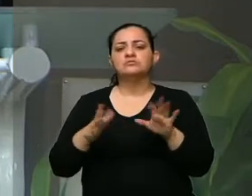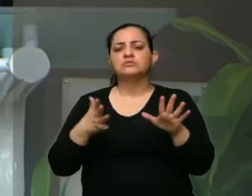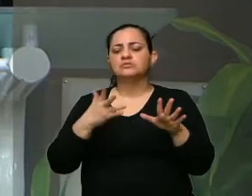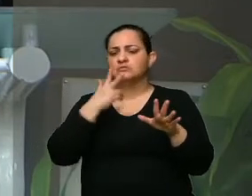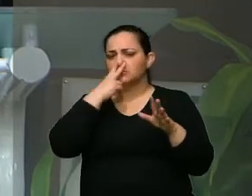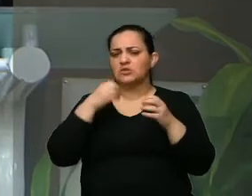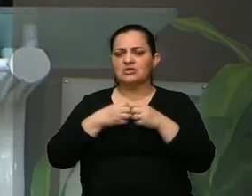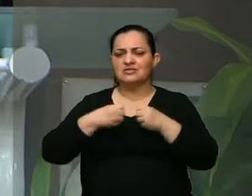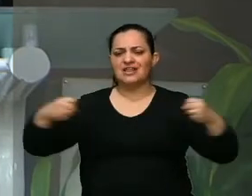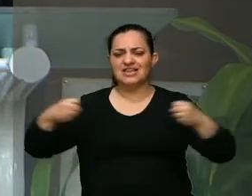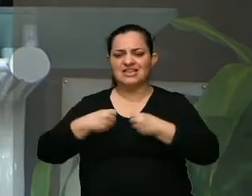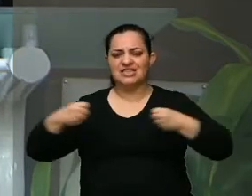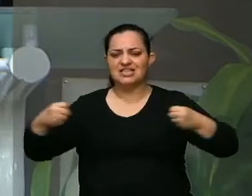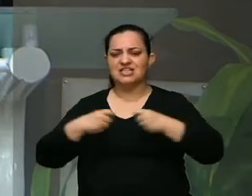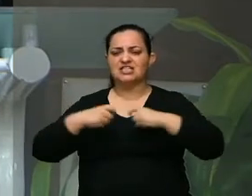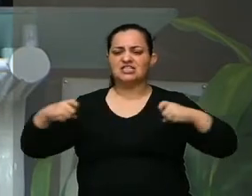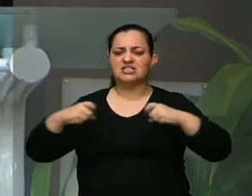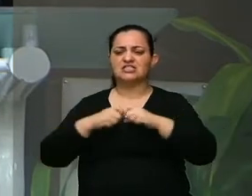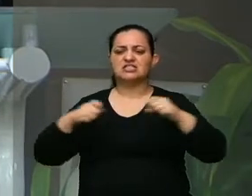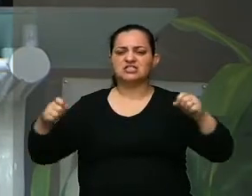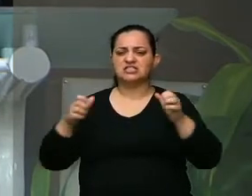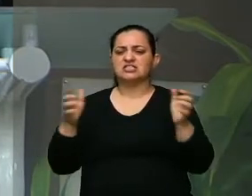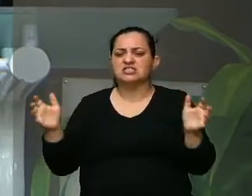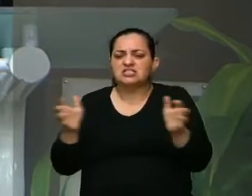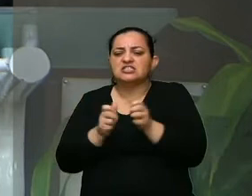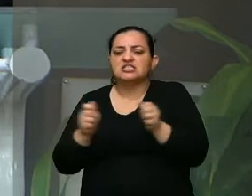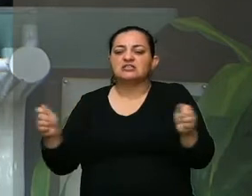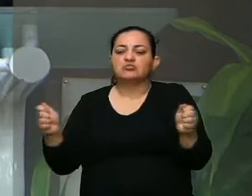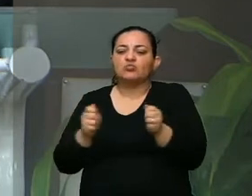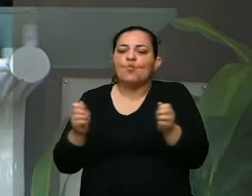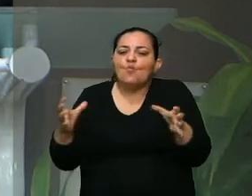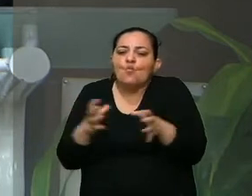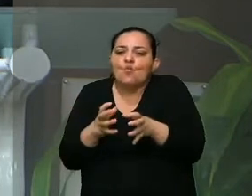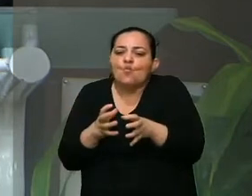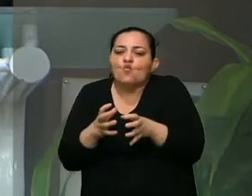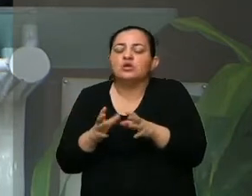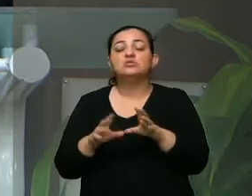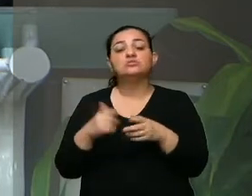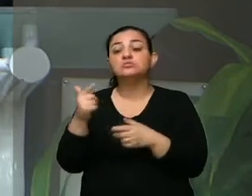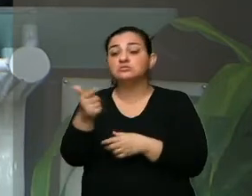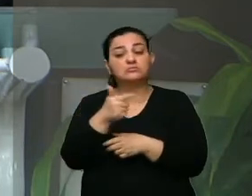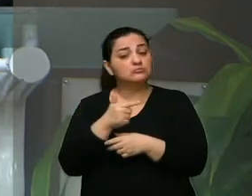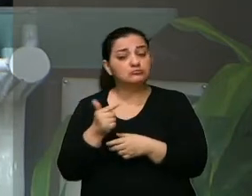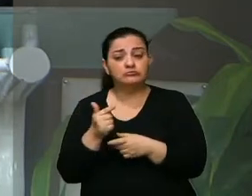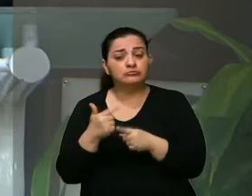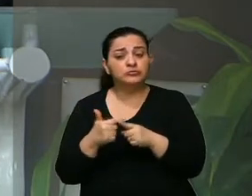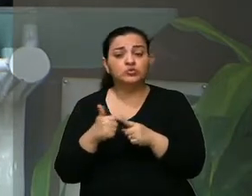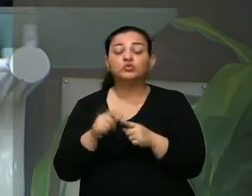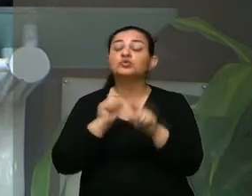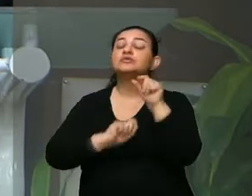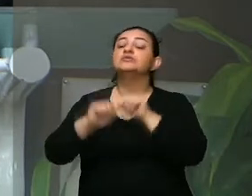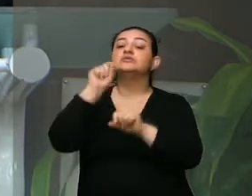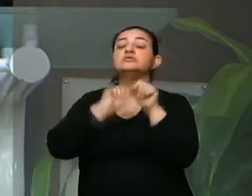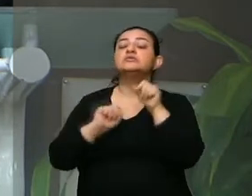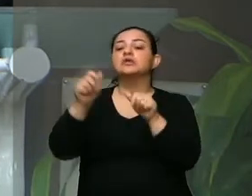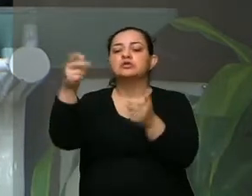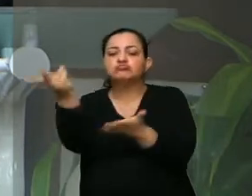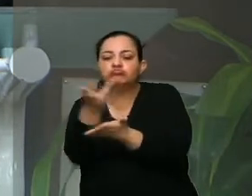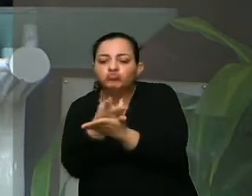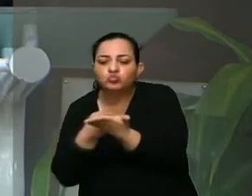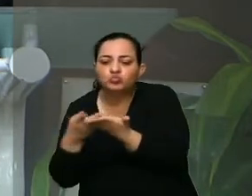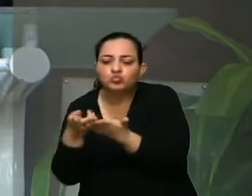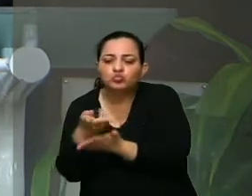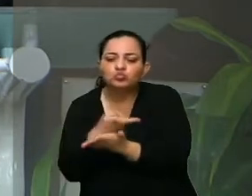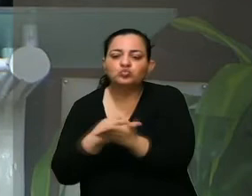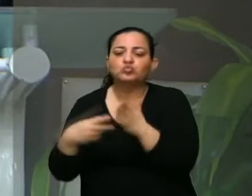lycra que puxa não tem porquê porque quem desenha moda